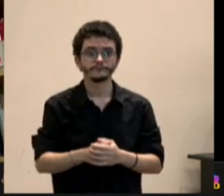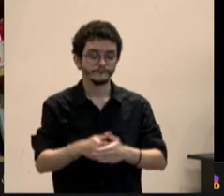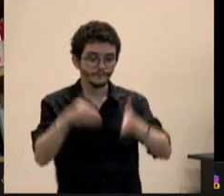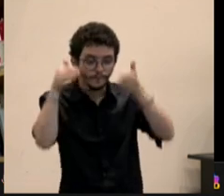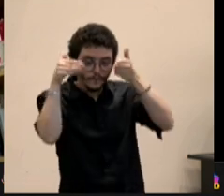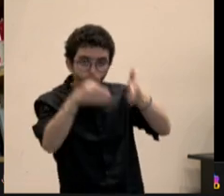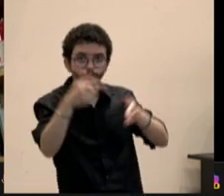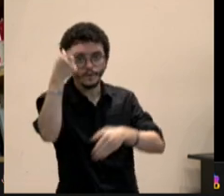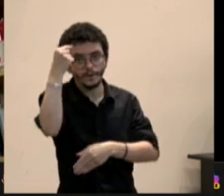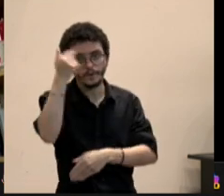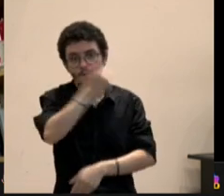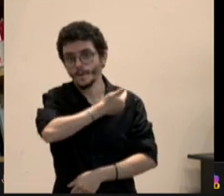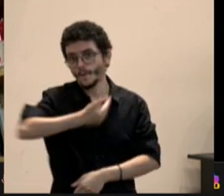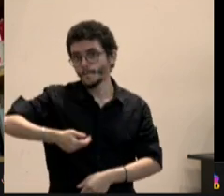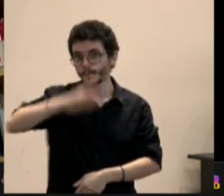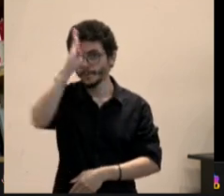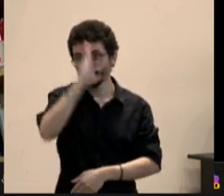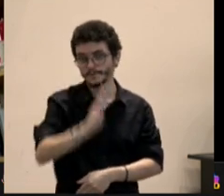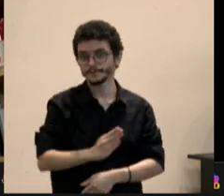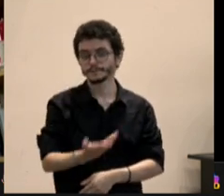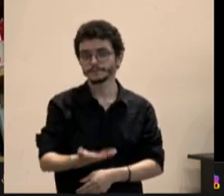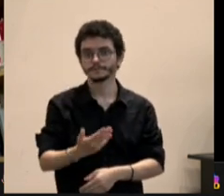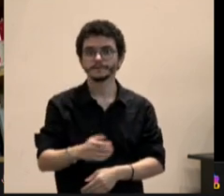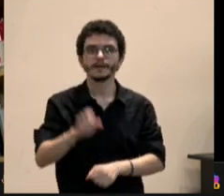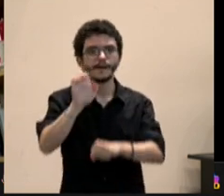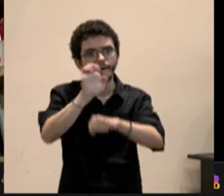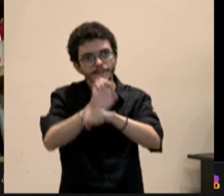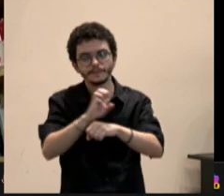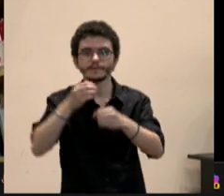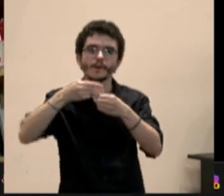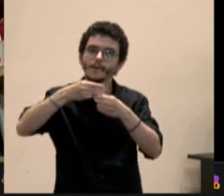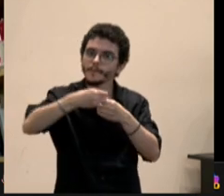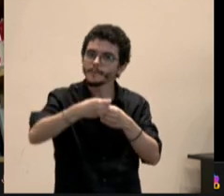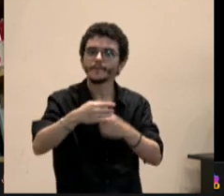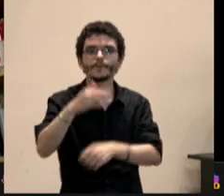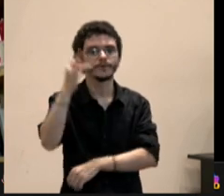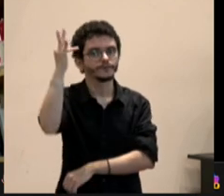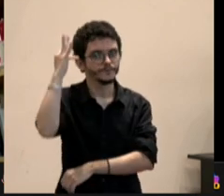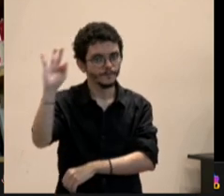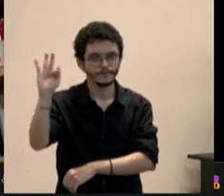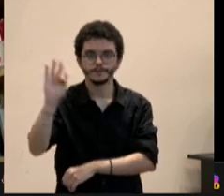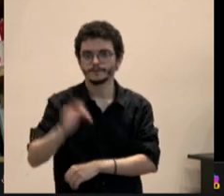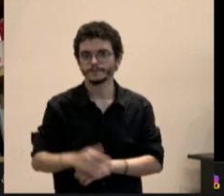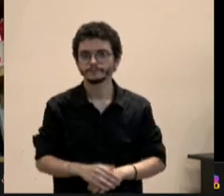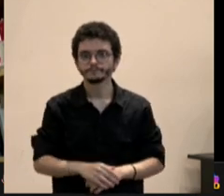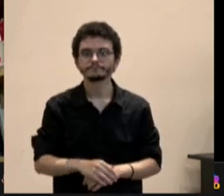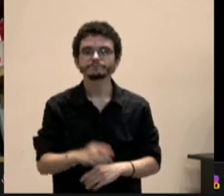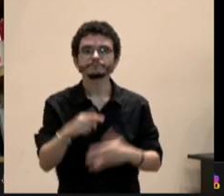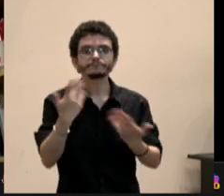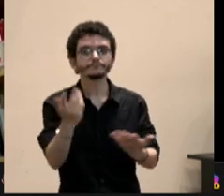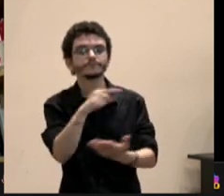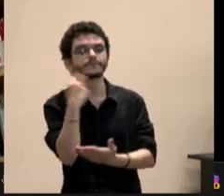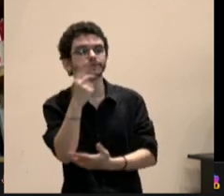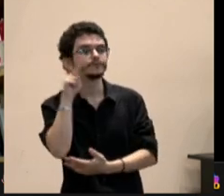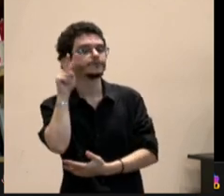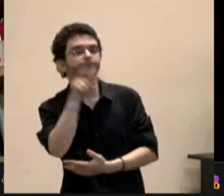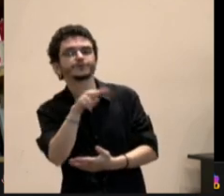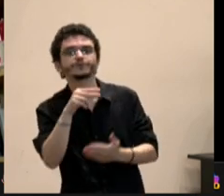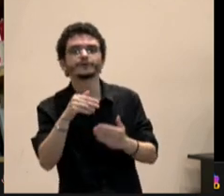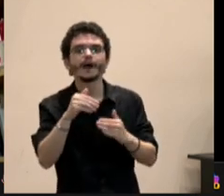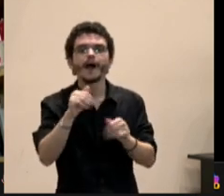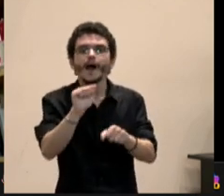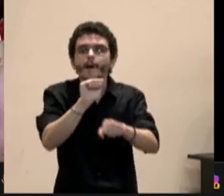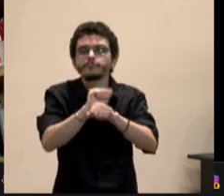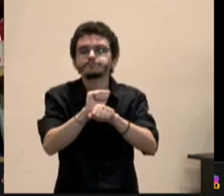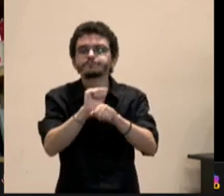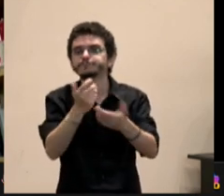universidades públicas brasileiras, estaduais, municipais, federais. Então, a gente vê um descompasso